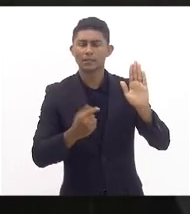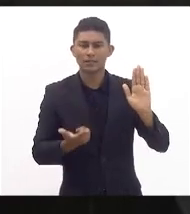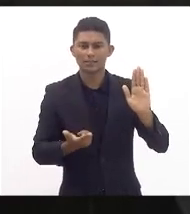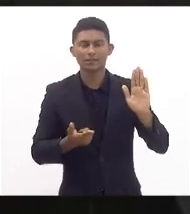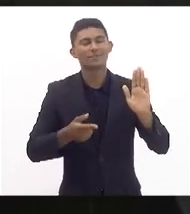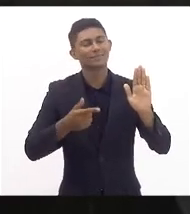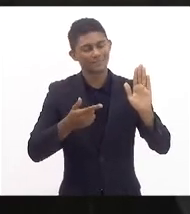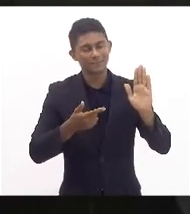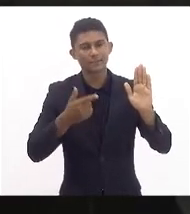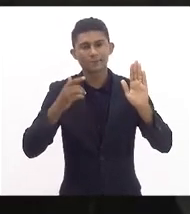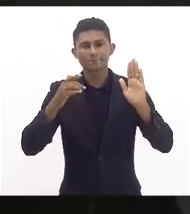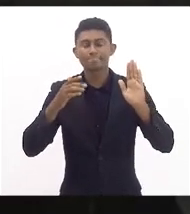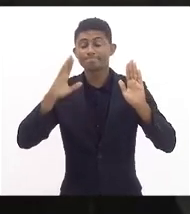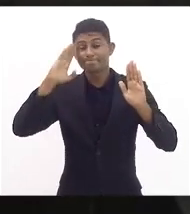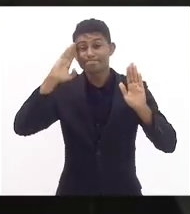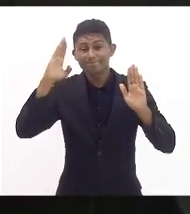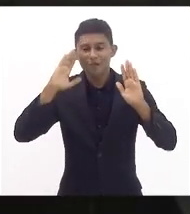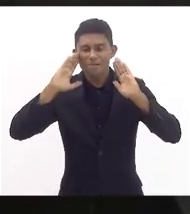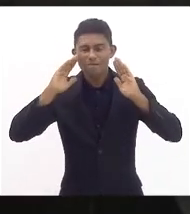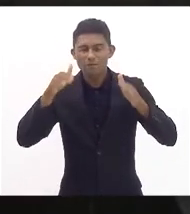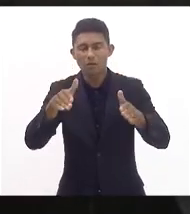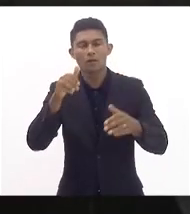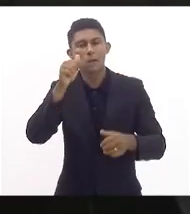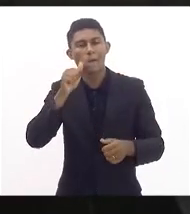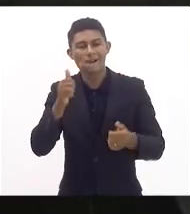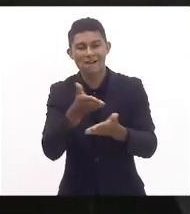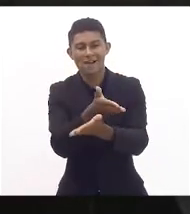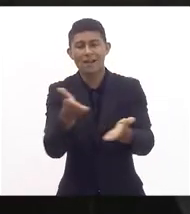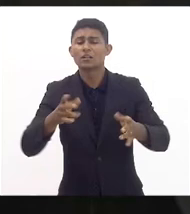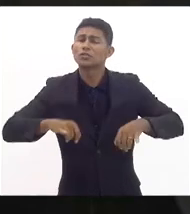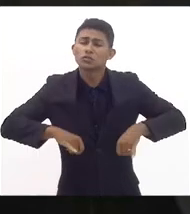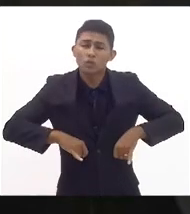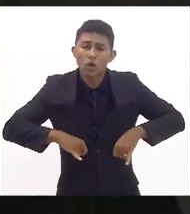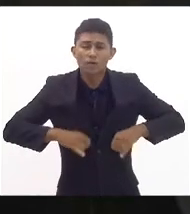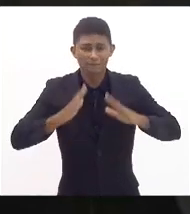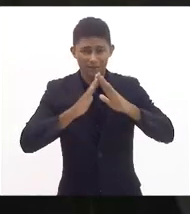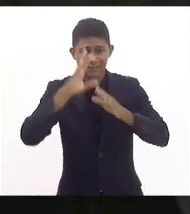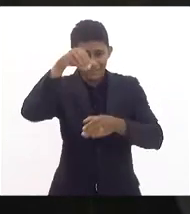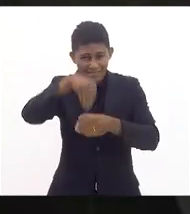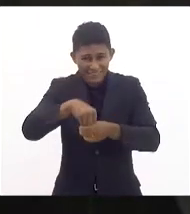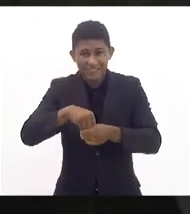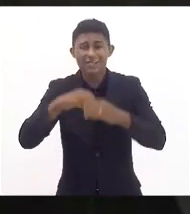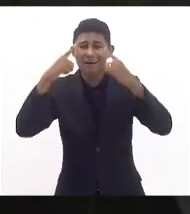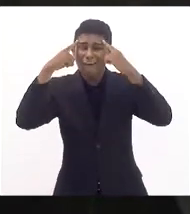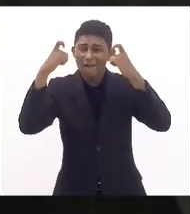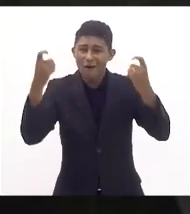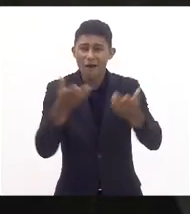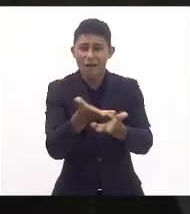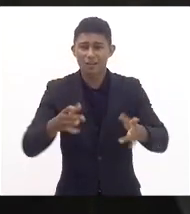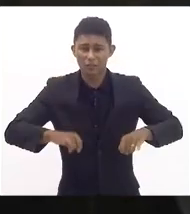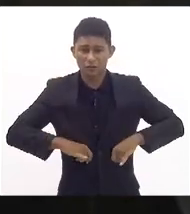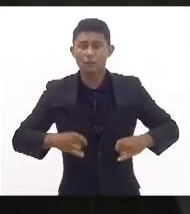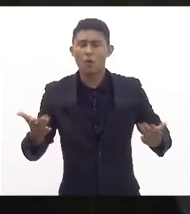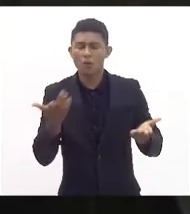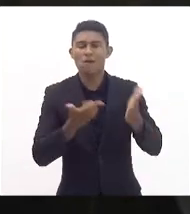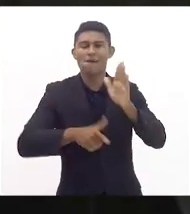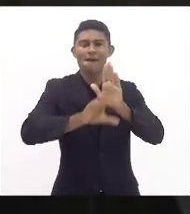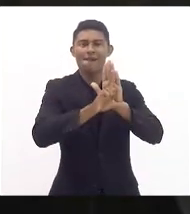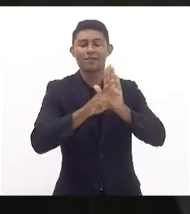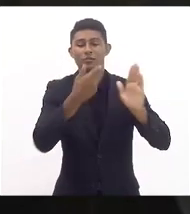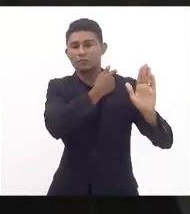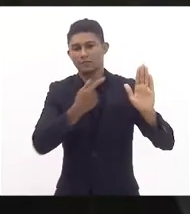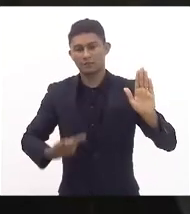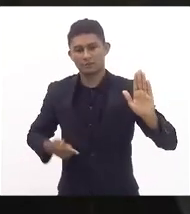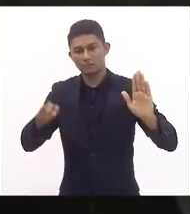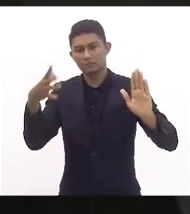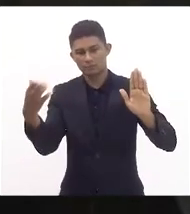aquelas mulheres que são vítimas de violência doméstica. Hoje é lei, governador sancionou, a Lei